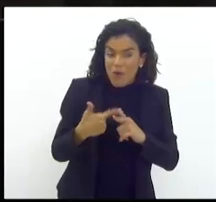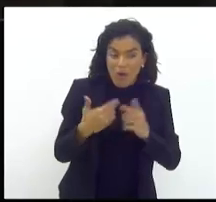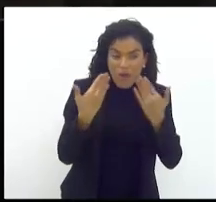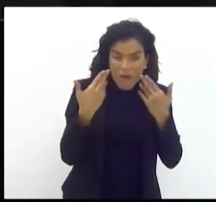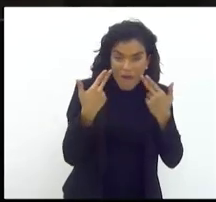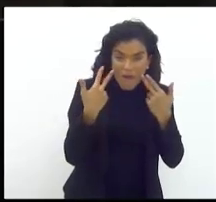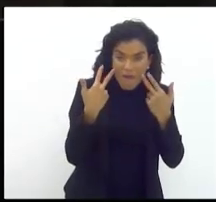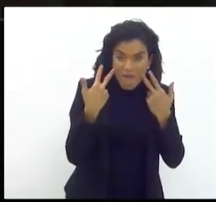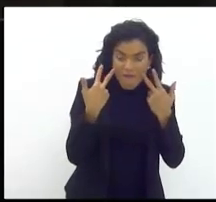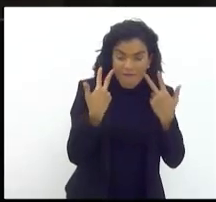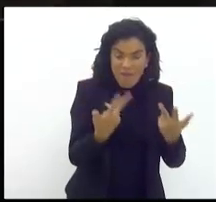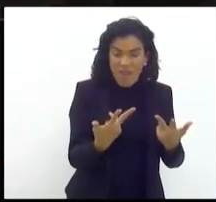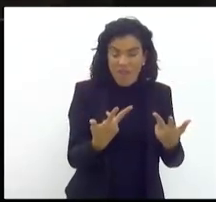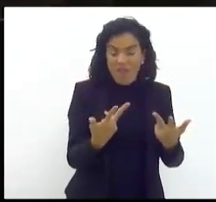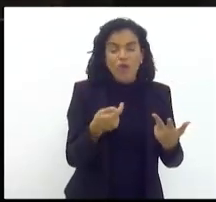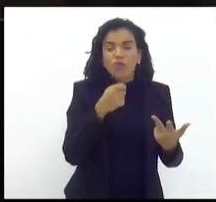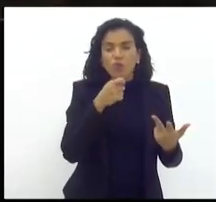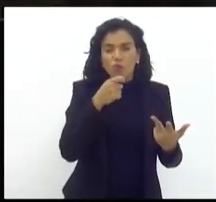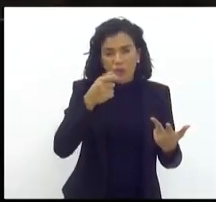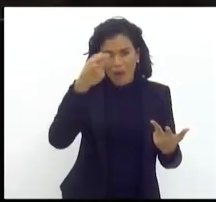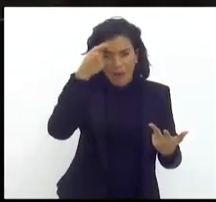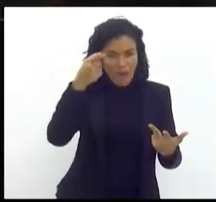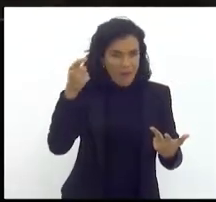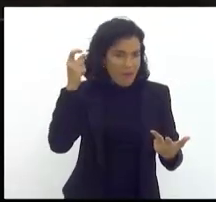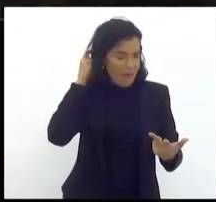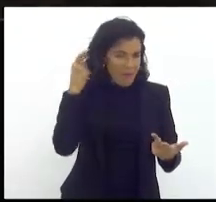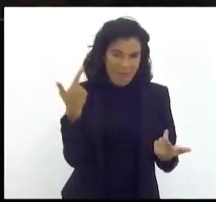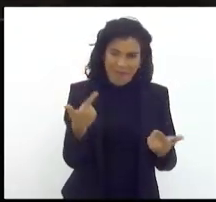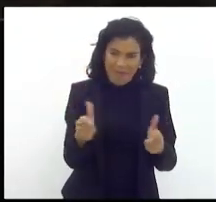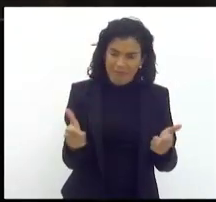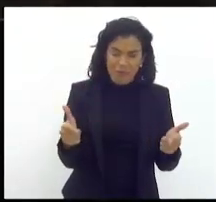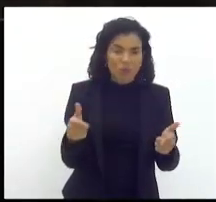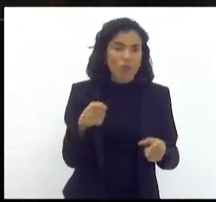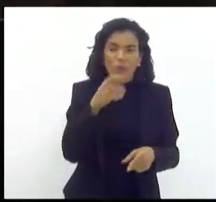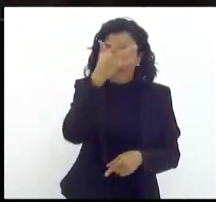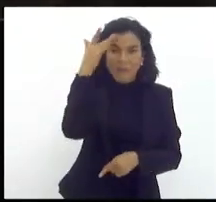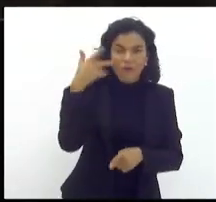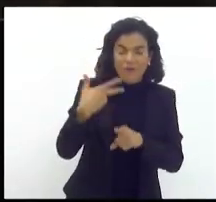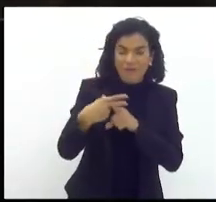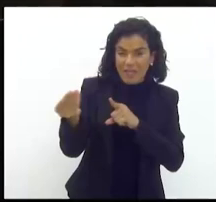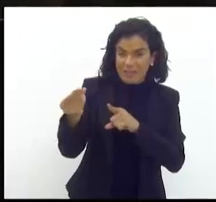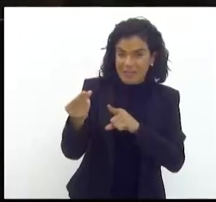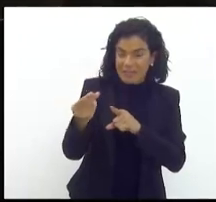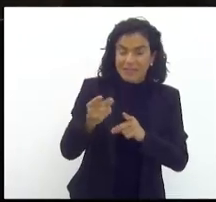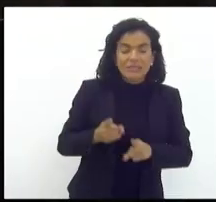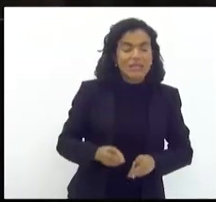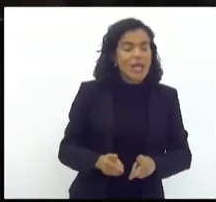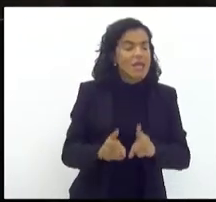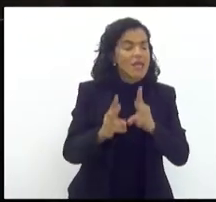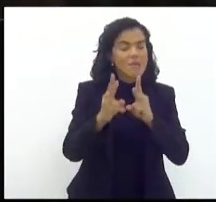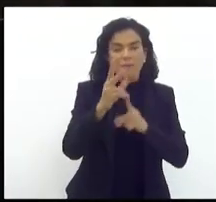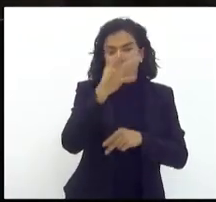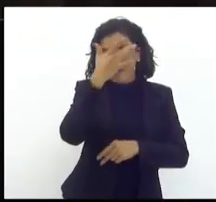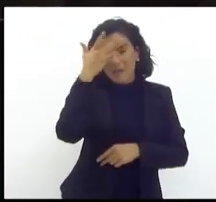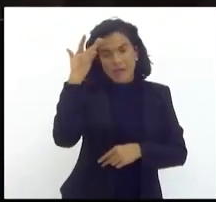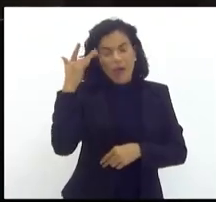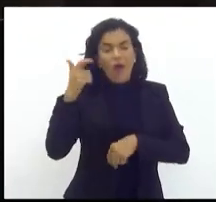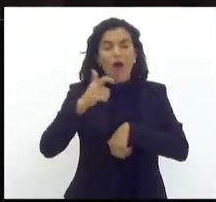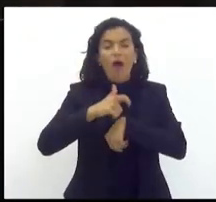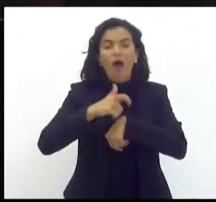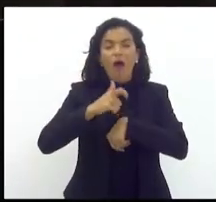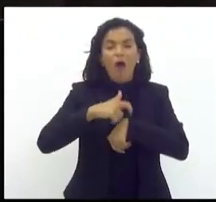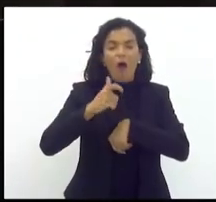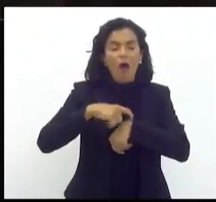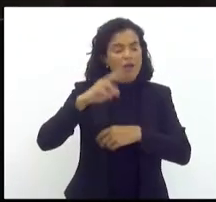dessa irracionalidade não há vencedores sempre vai ter alguém que no meio do